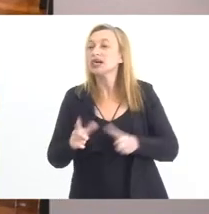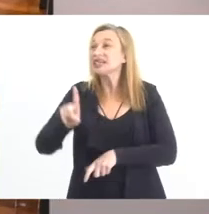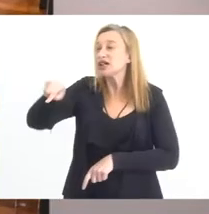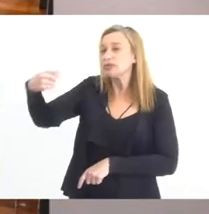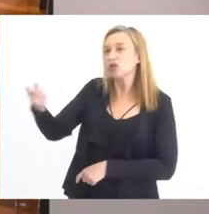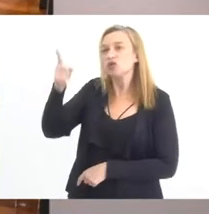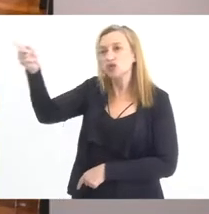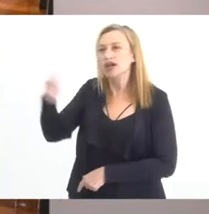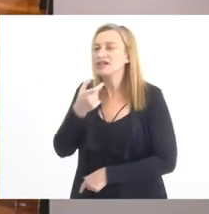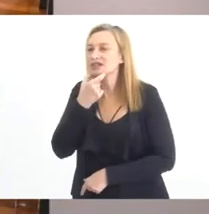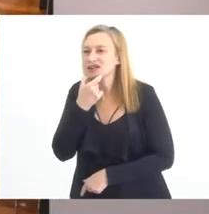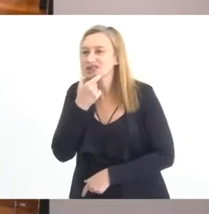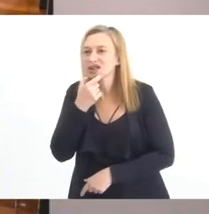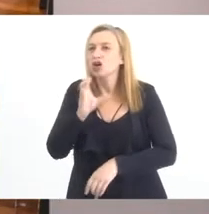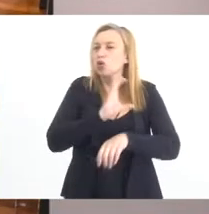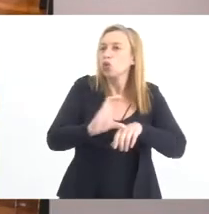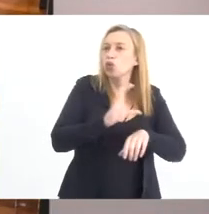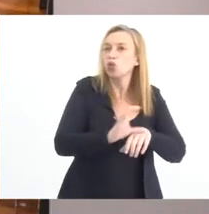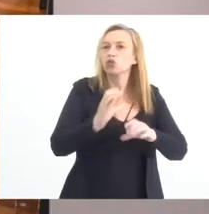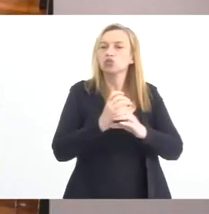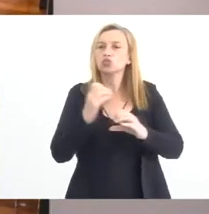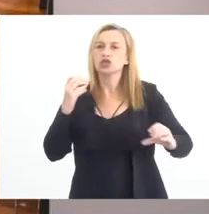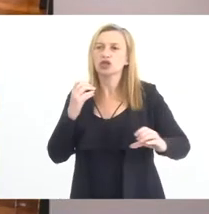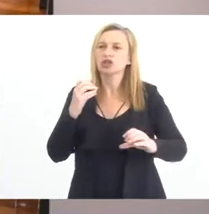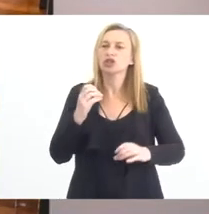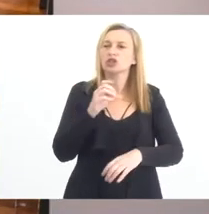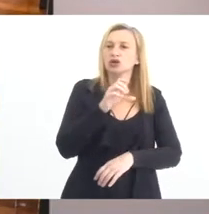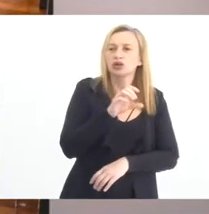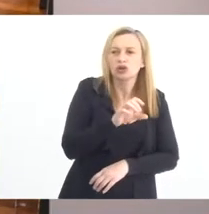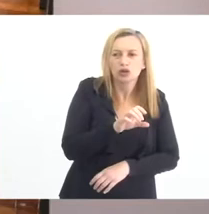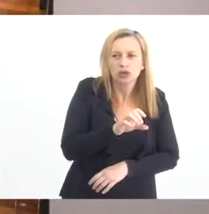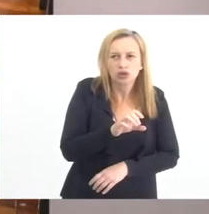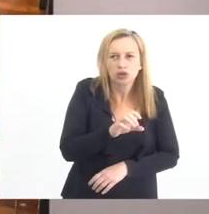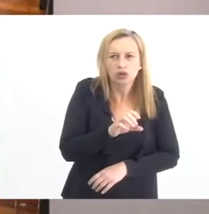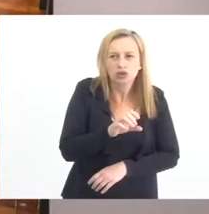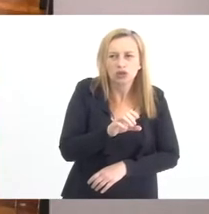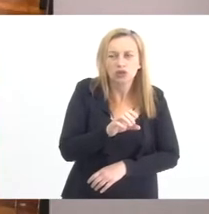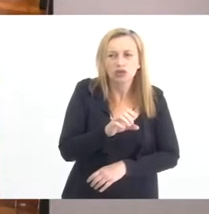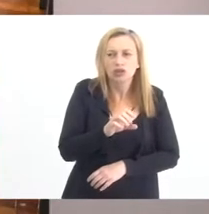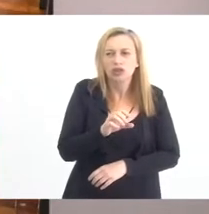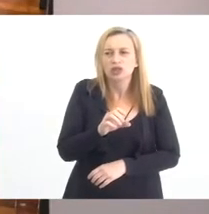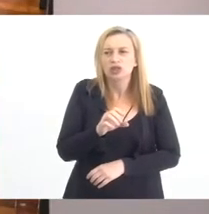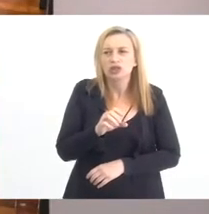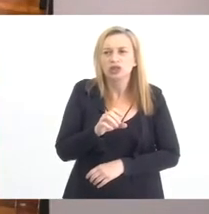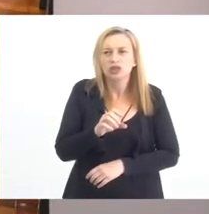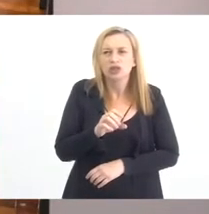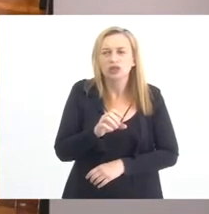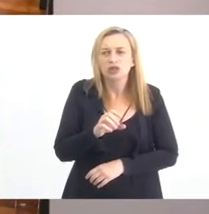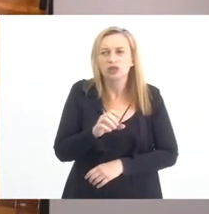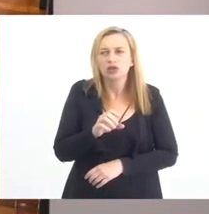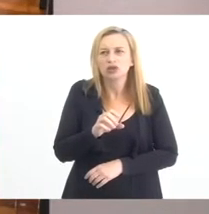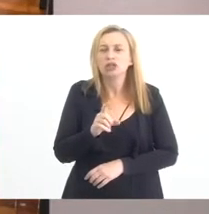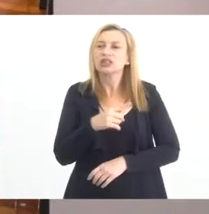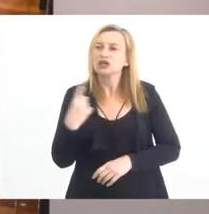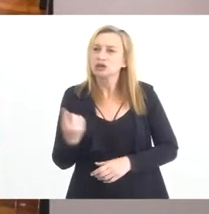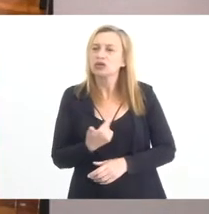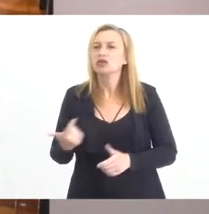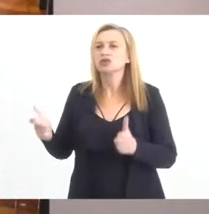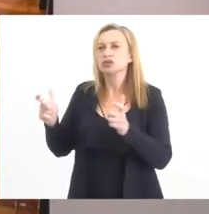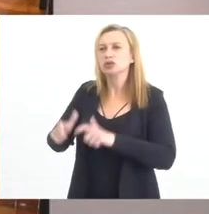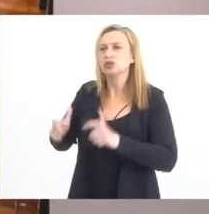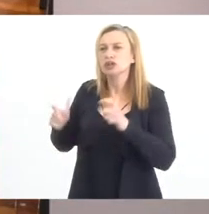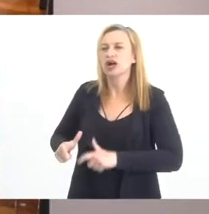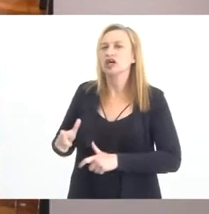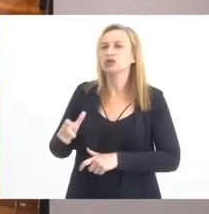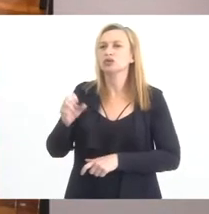Inglaterra o curso de engenharia de produção, porque indústrias na nossa região do Sul